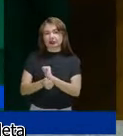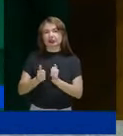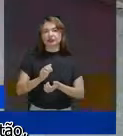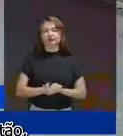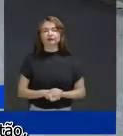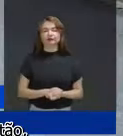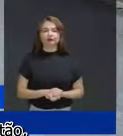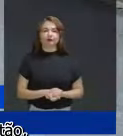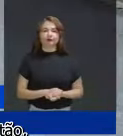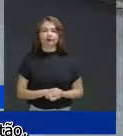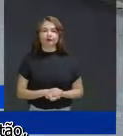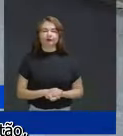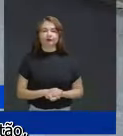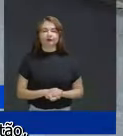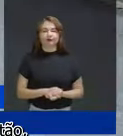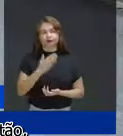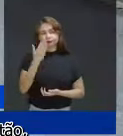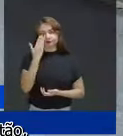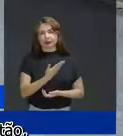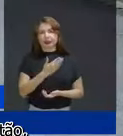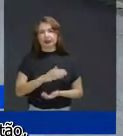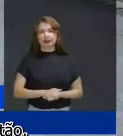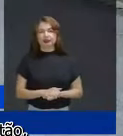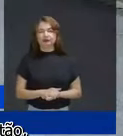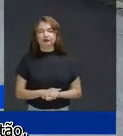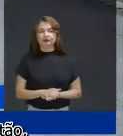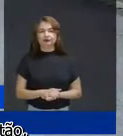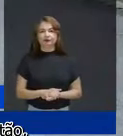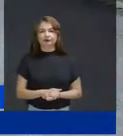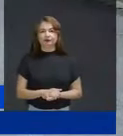procuradora, doutora Sara Tereza. Obrigado. Então,